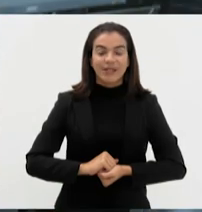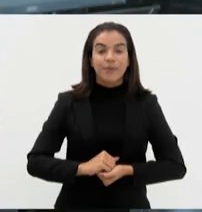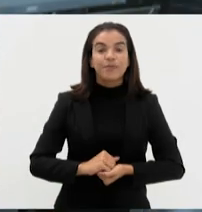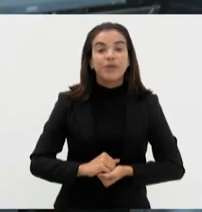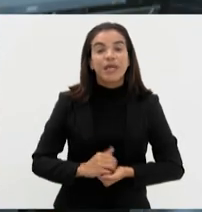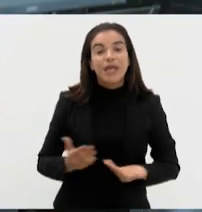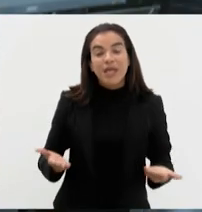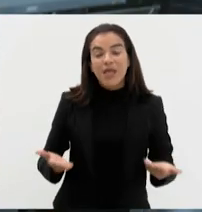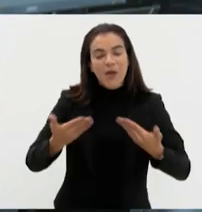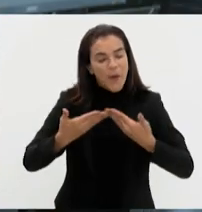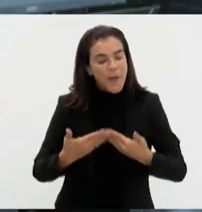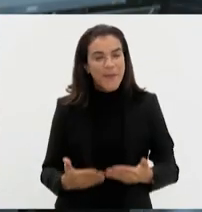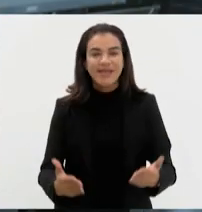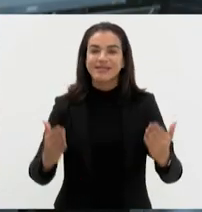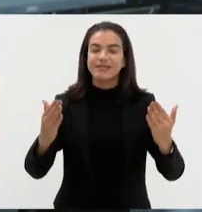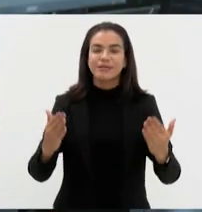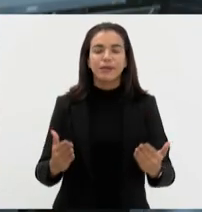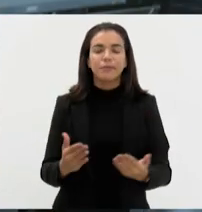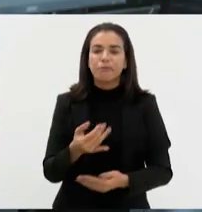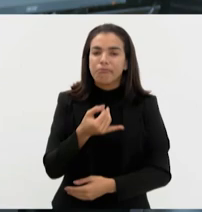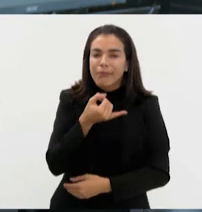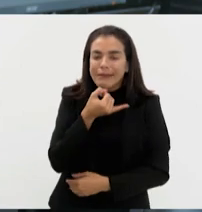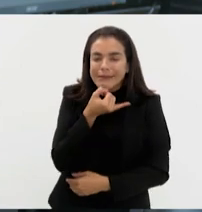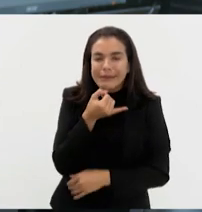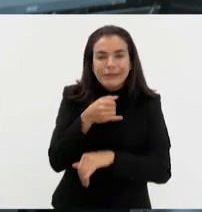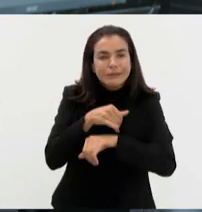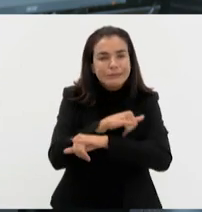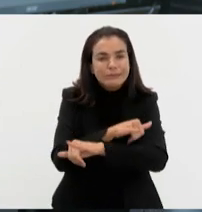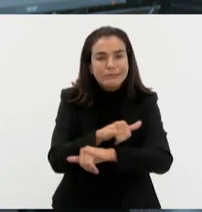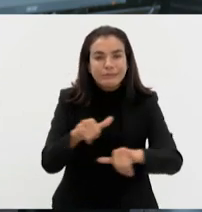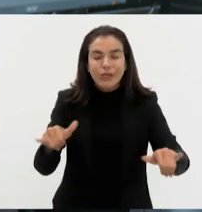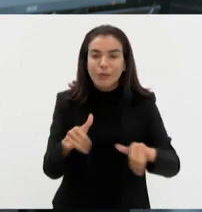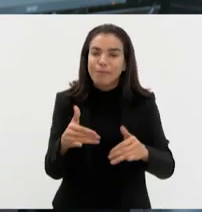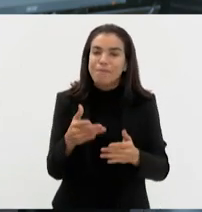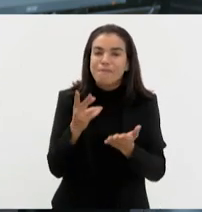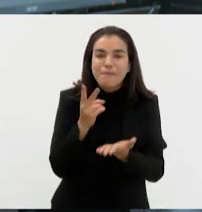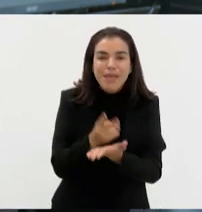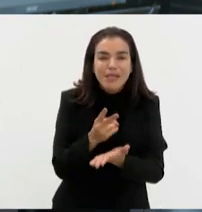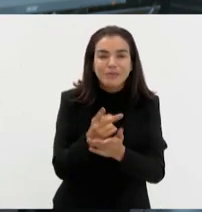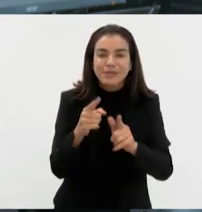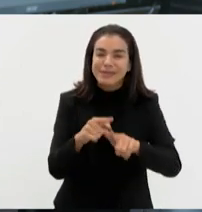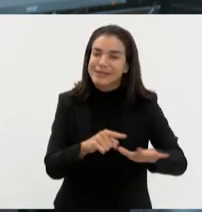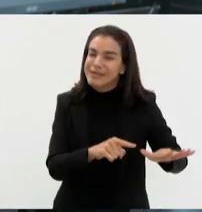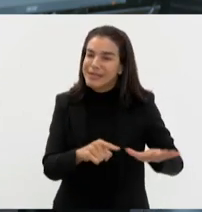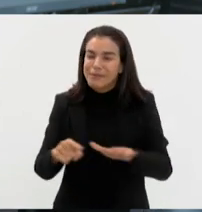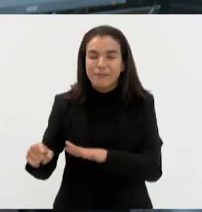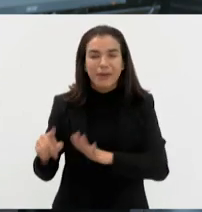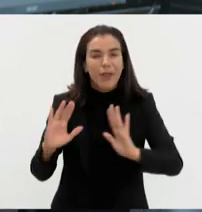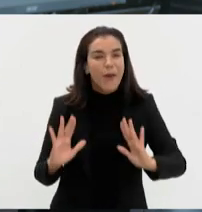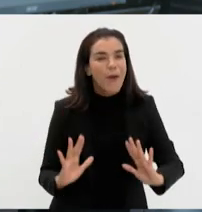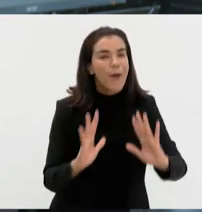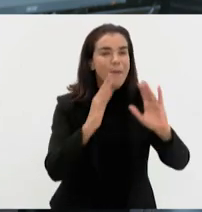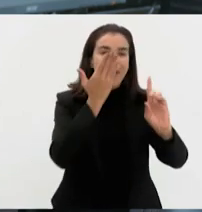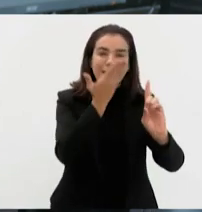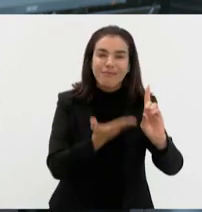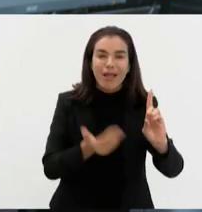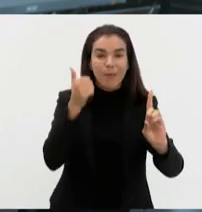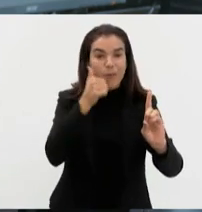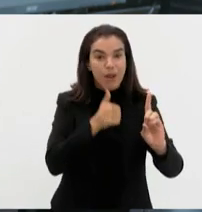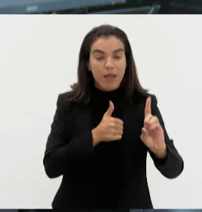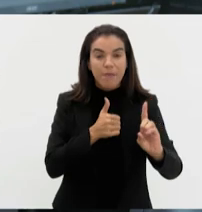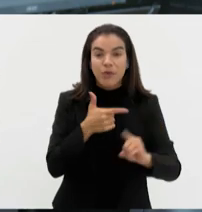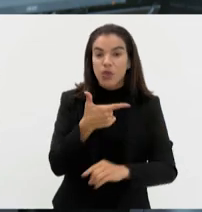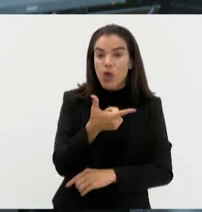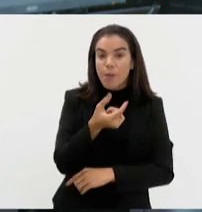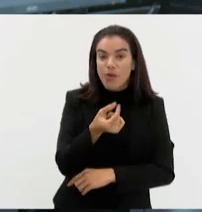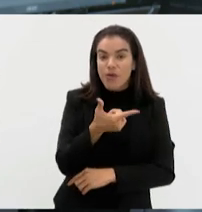E abrimos essa edição com uma triste notícia, justamente na semana em que se comemora o Dia da Mulher. Em